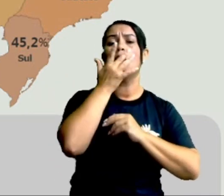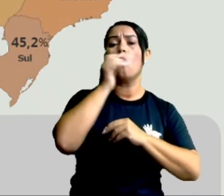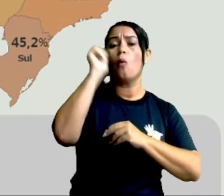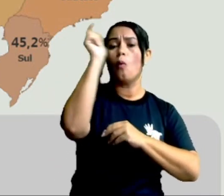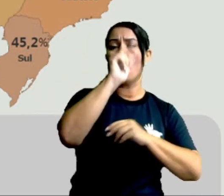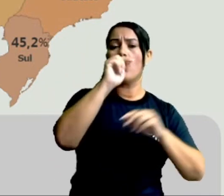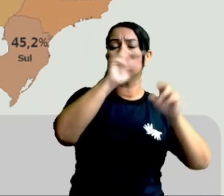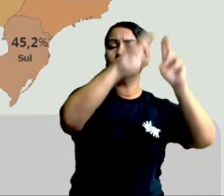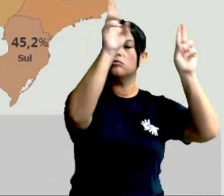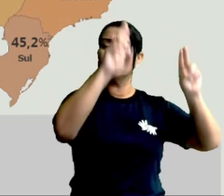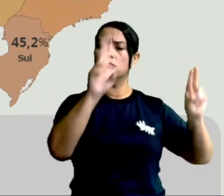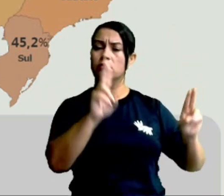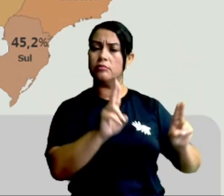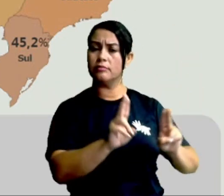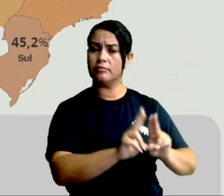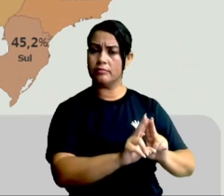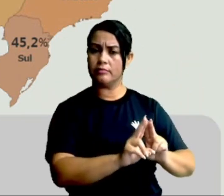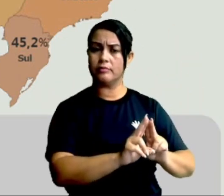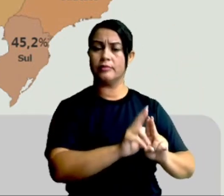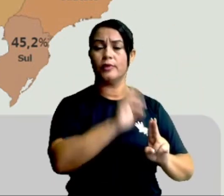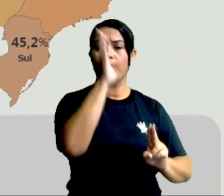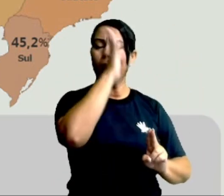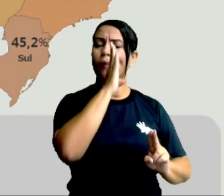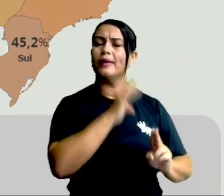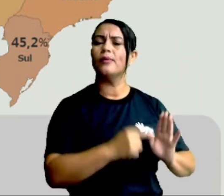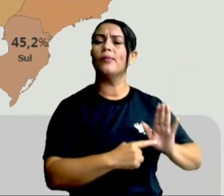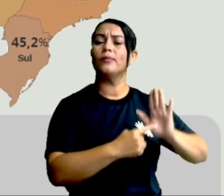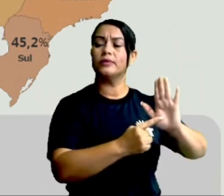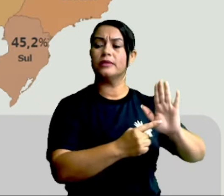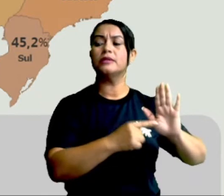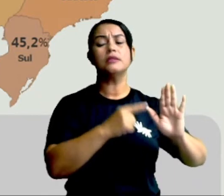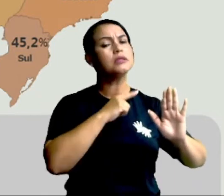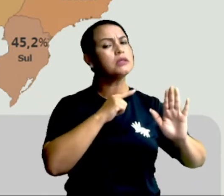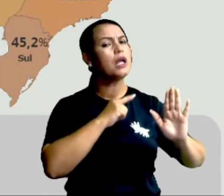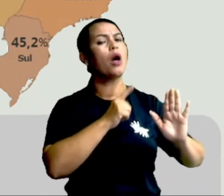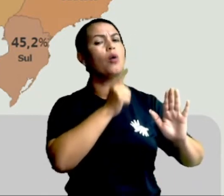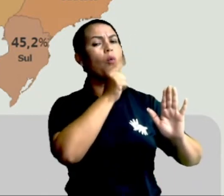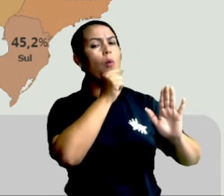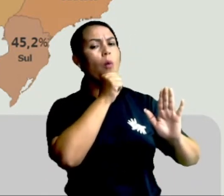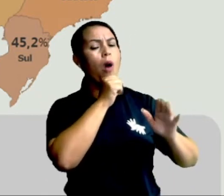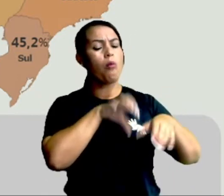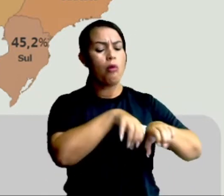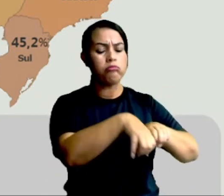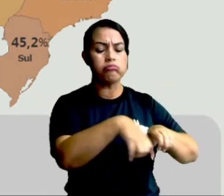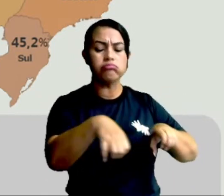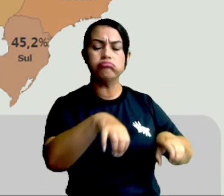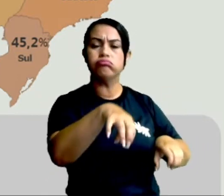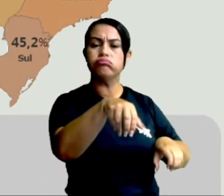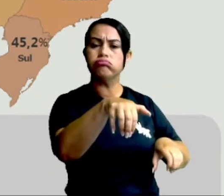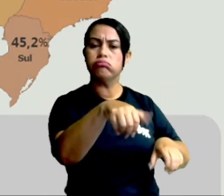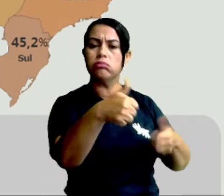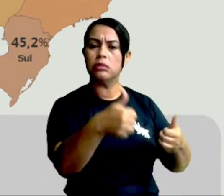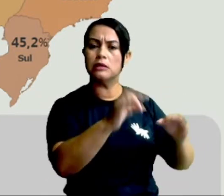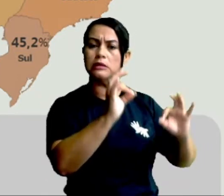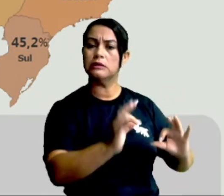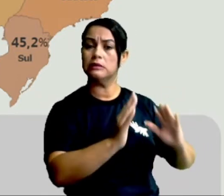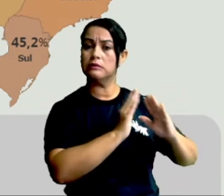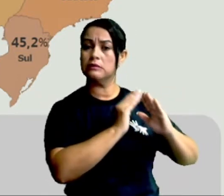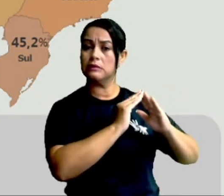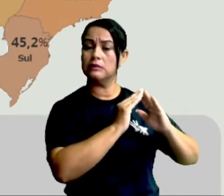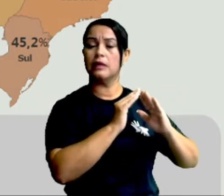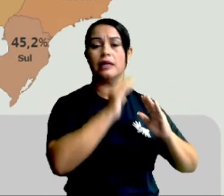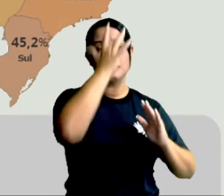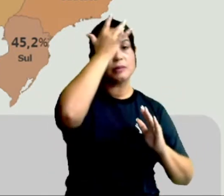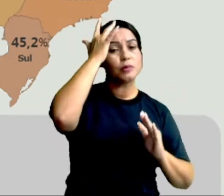azul, a gente vê o saneamento básico associado com atendimento de água, com água encanada na torneira dos brasileiros, da casa dos